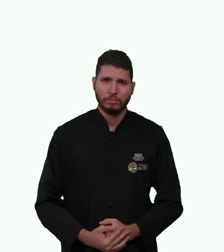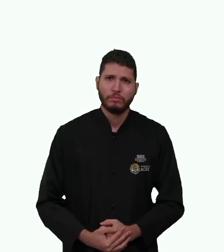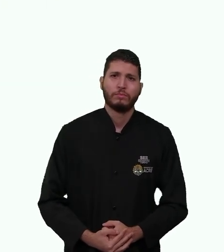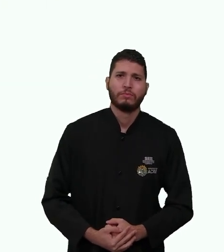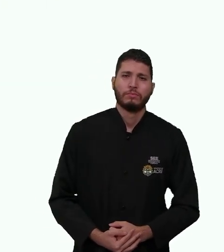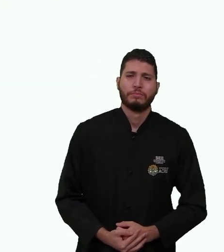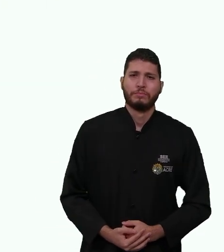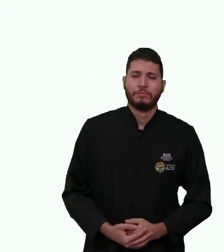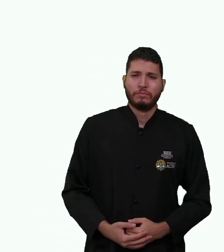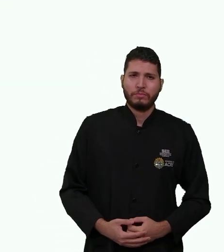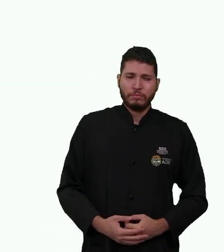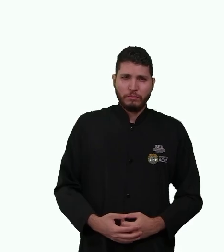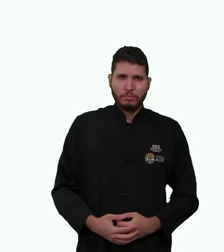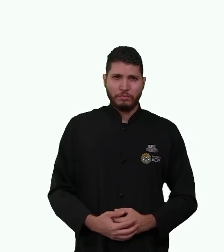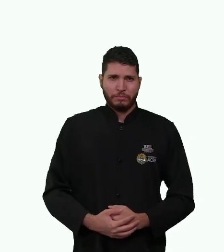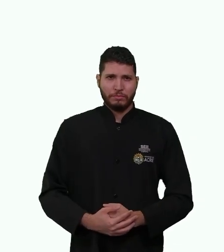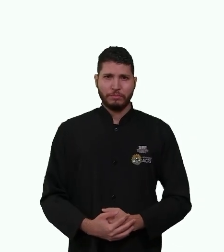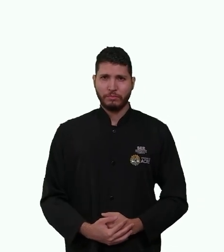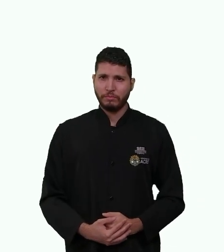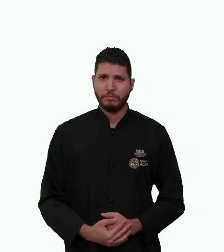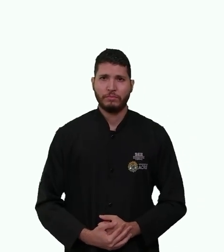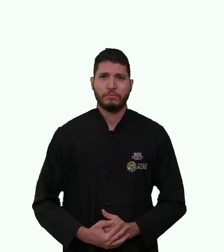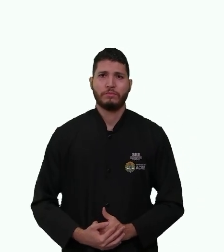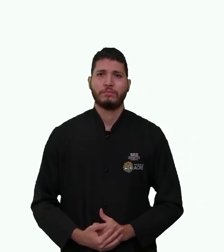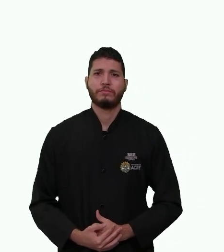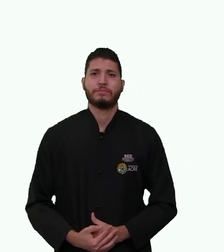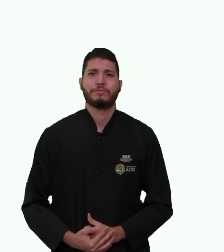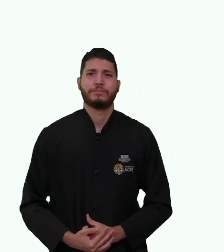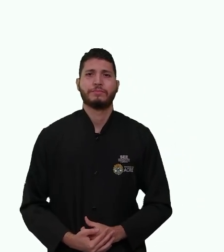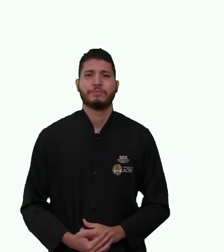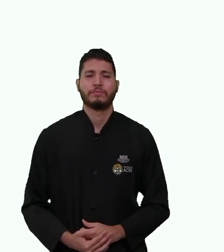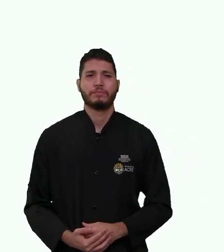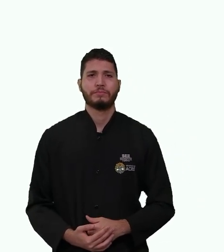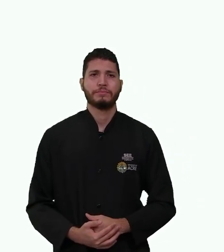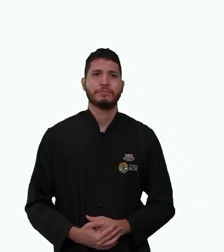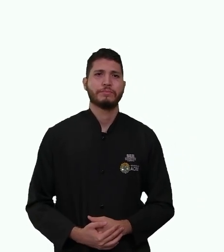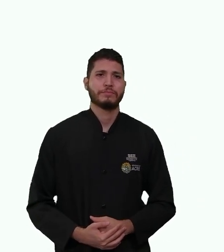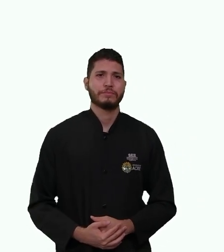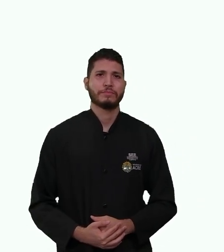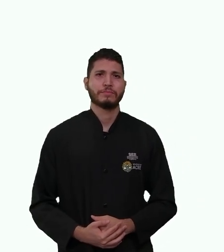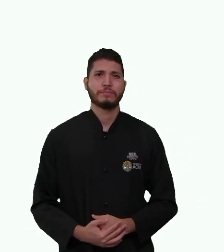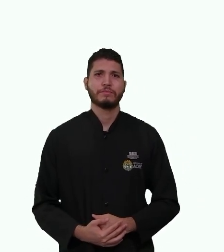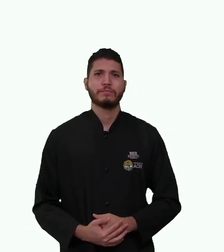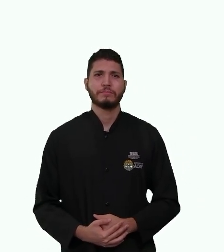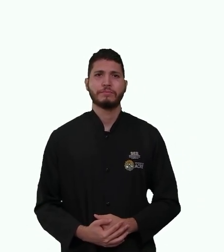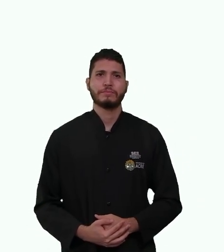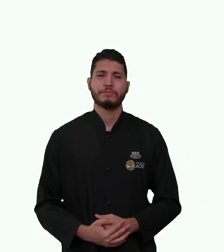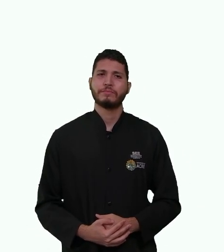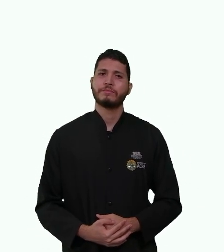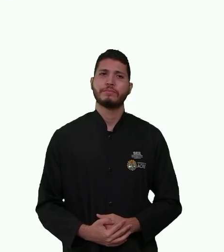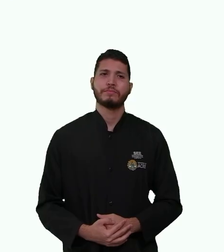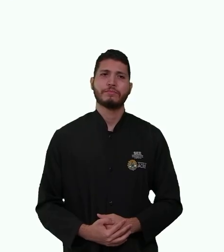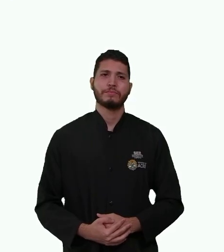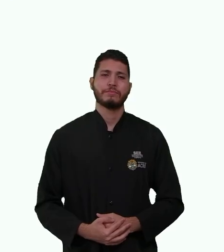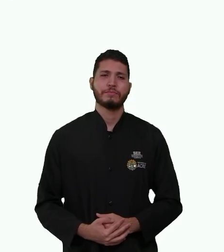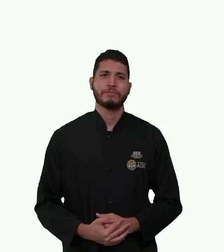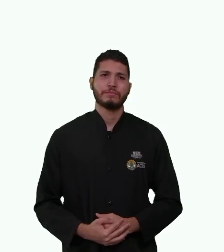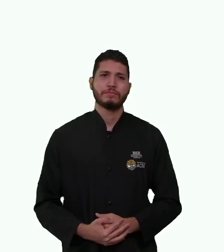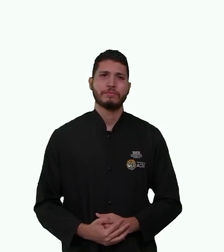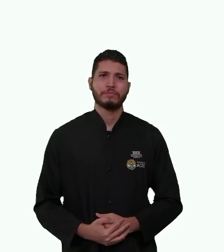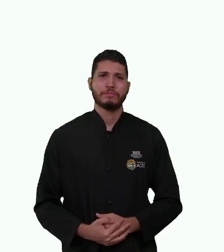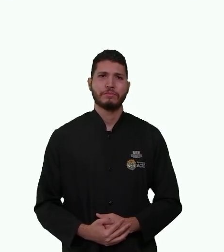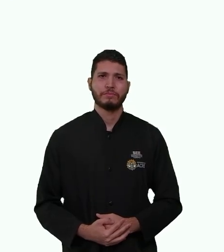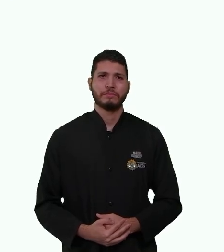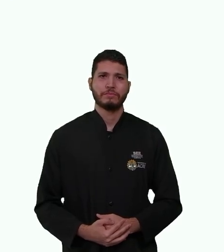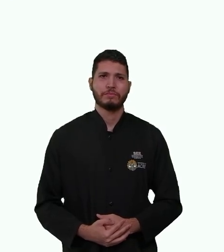as mesmas ideias, ó, aqui é a mesma ideia para desconto. O que eu faço lá com o aumento, eu faço com o desconto,